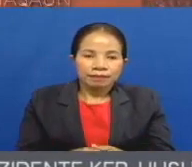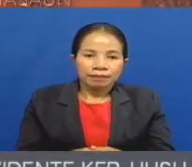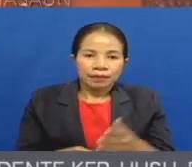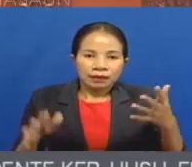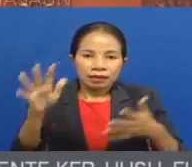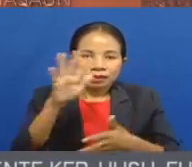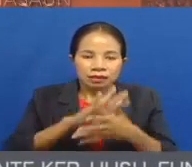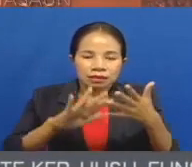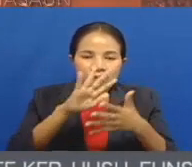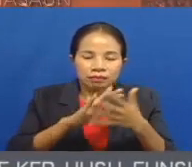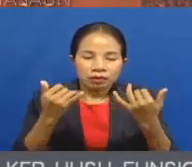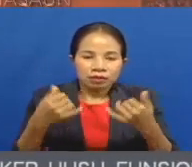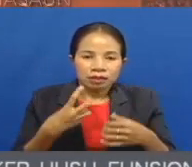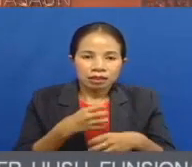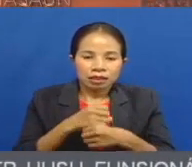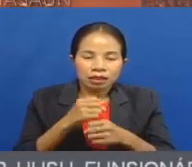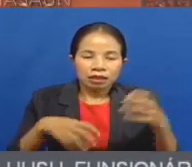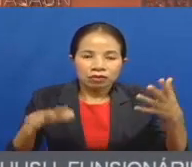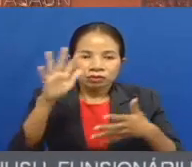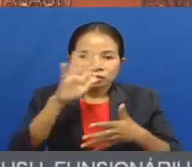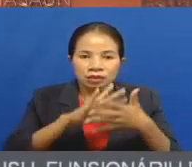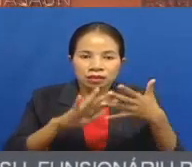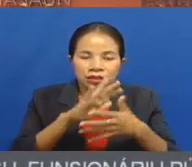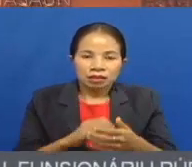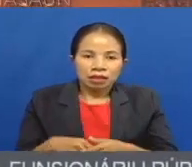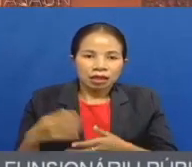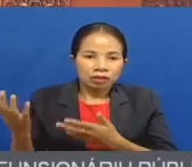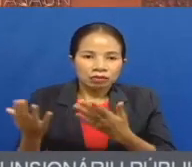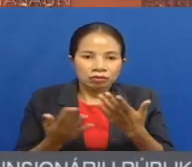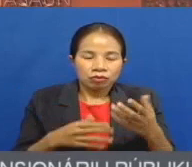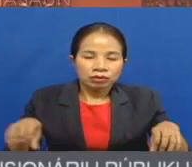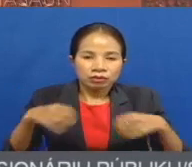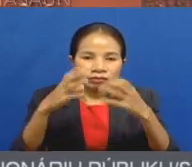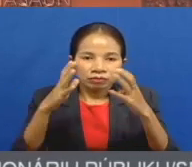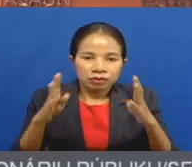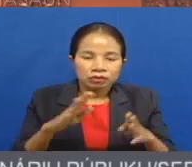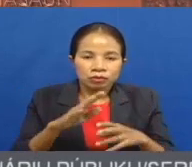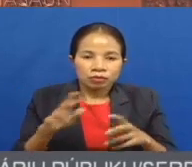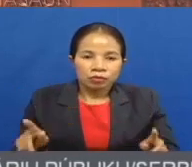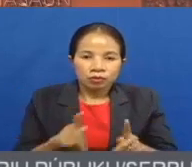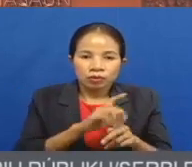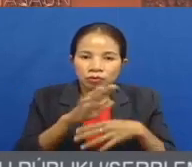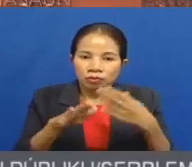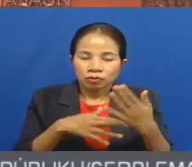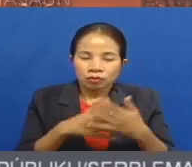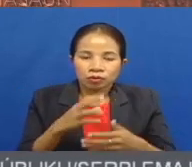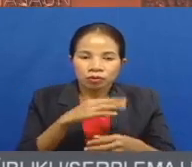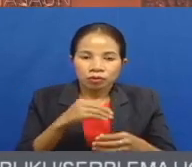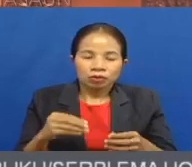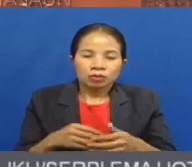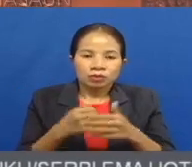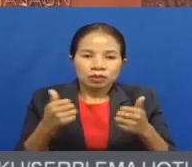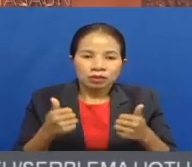Comemoração ida ne ita halo ho âmbito atu Luri funcionários Sierra Público Tomac, no nemos